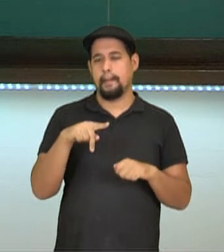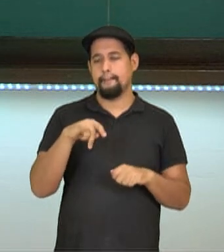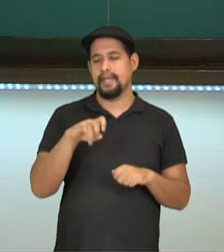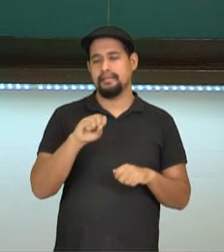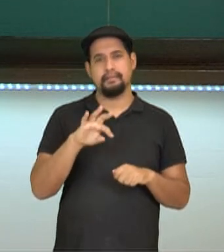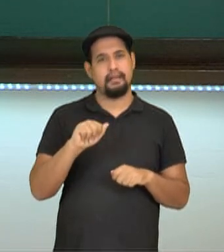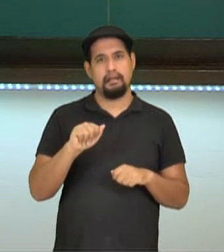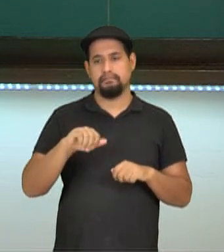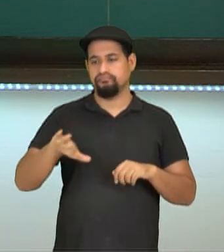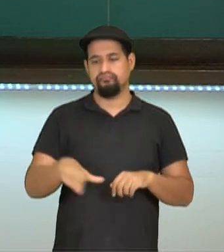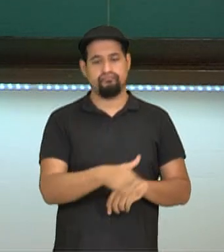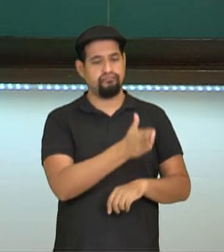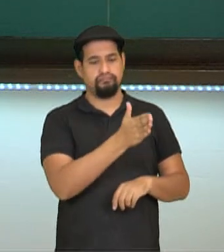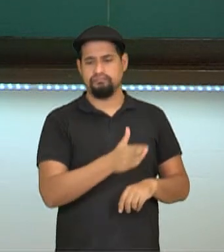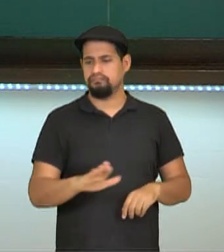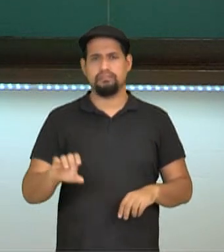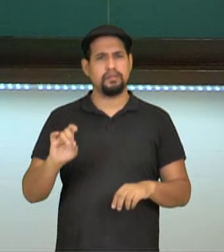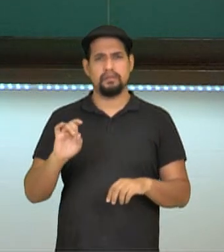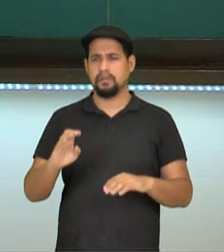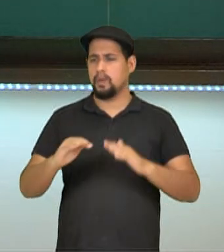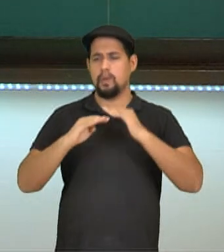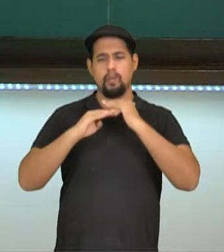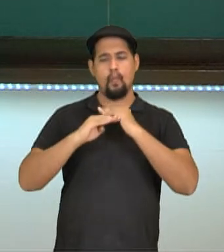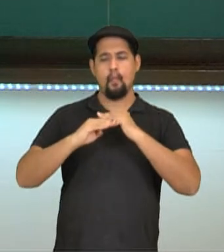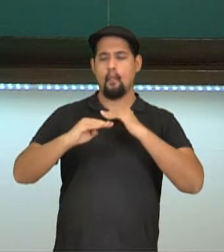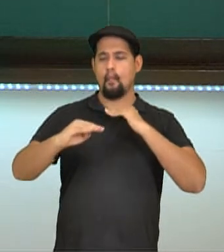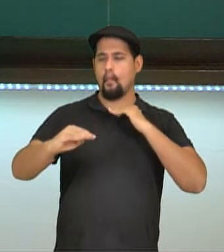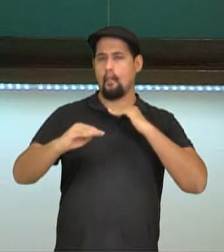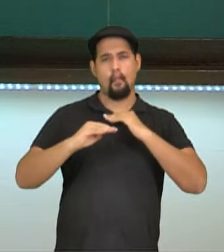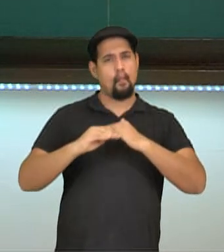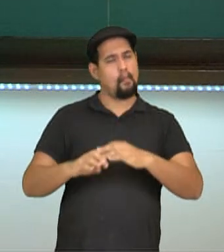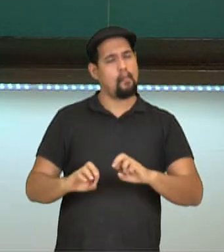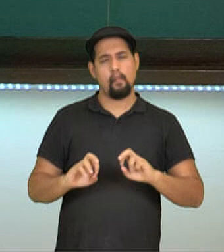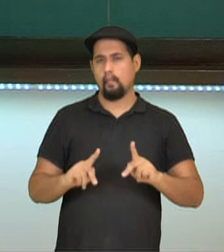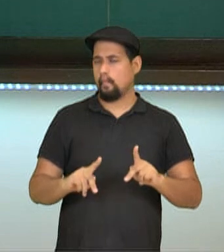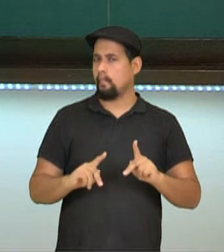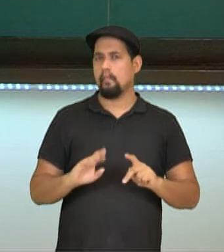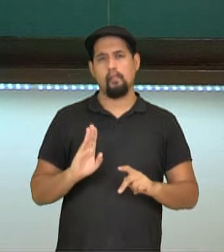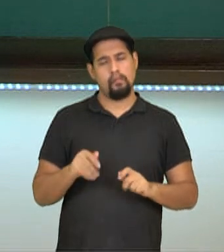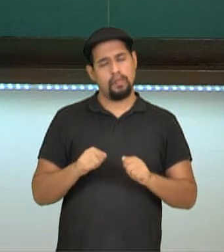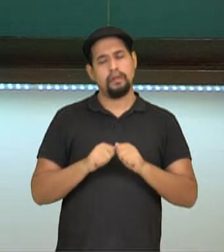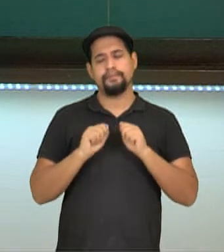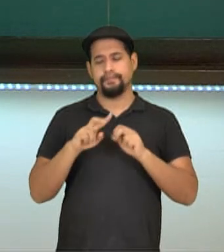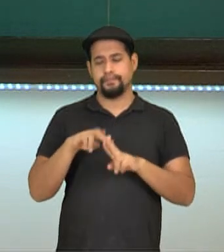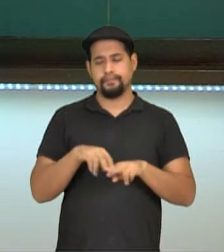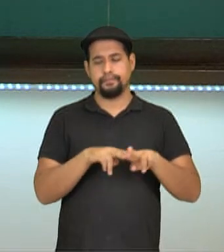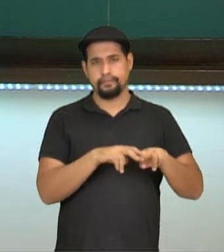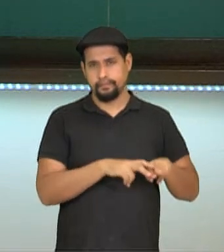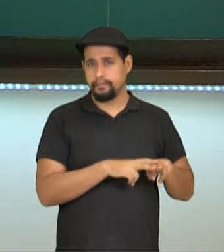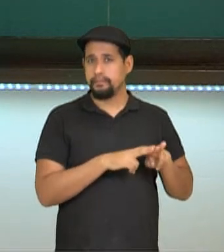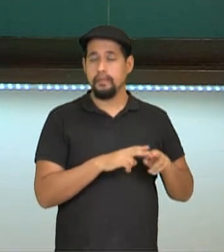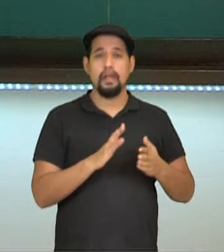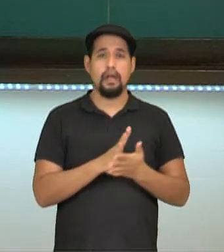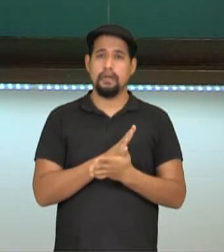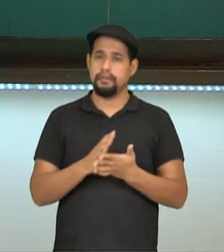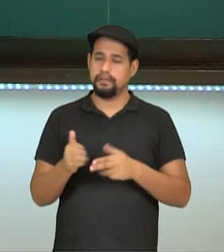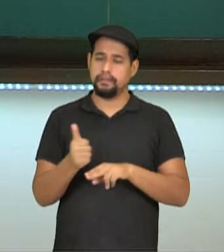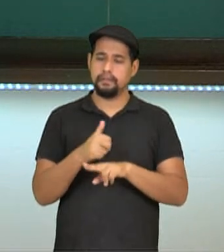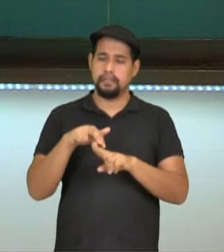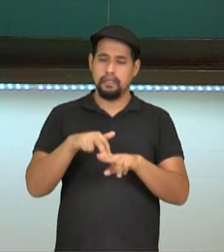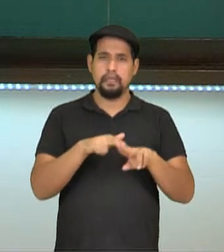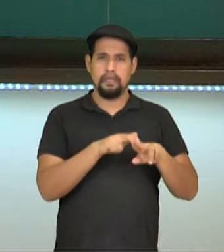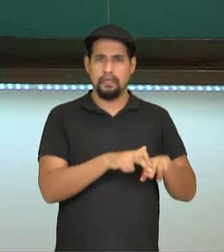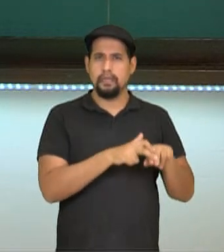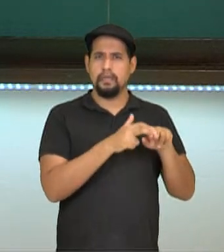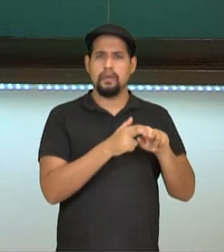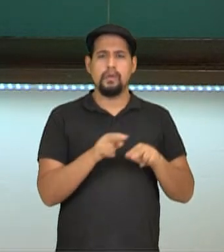bom? Simplesmente um piso liso já é possível fazer as manobras. Alguns skatistas chegam